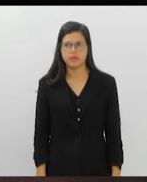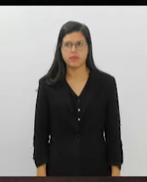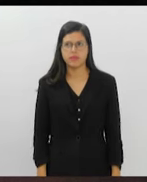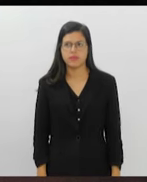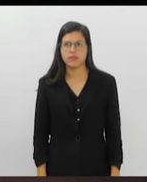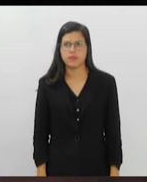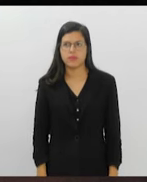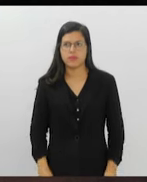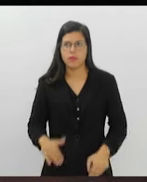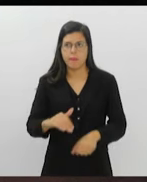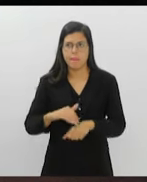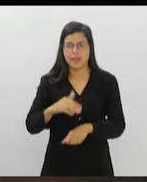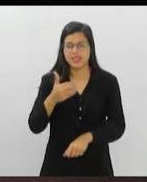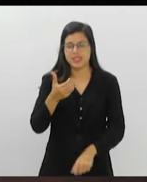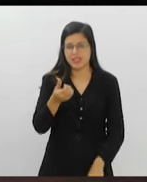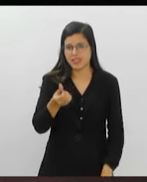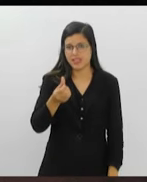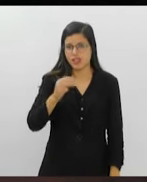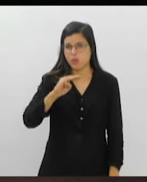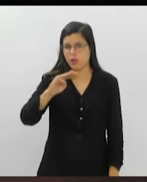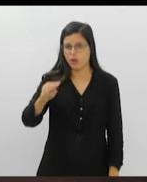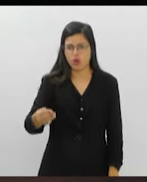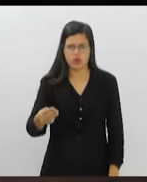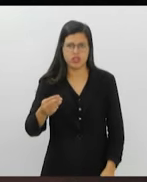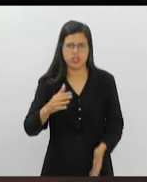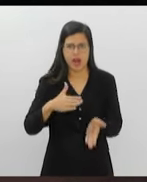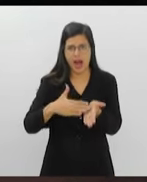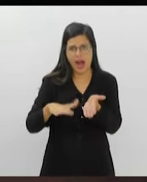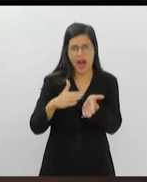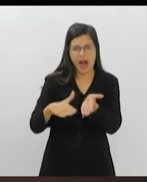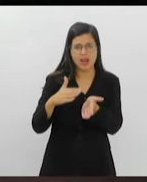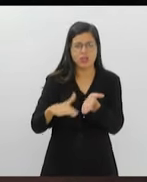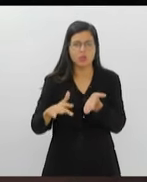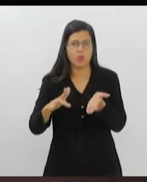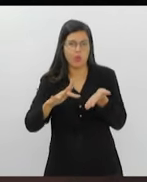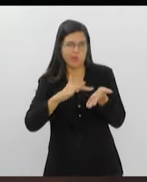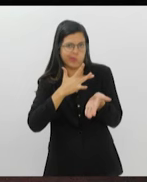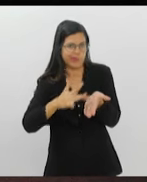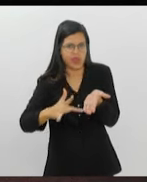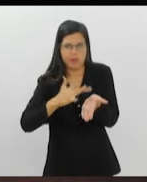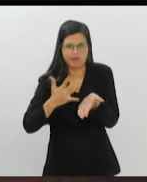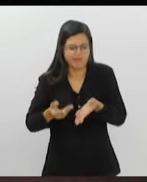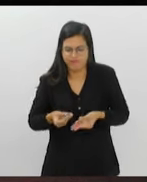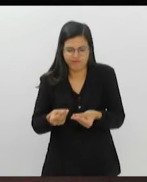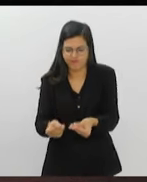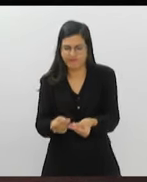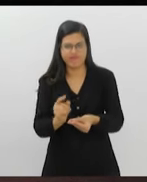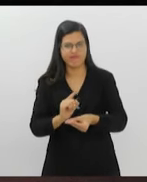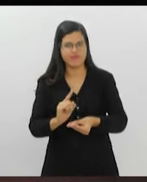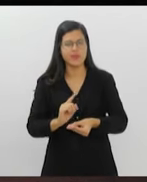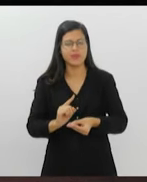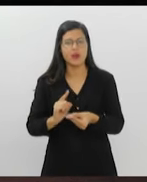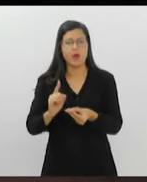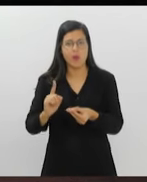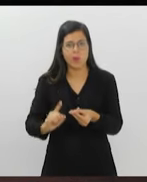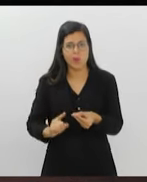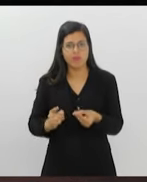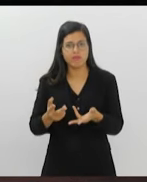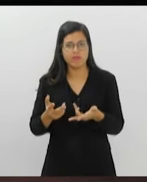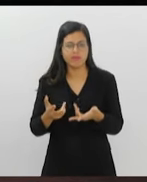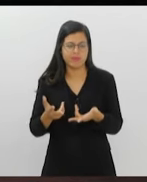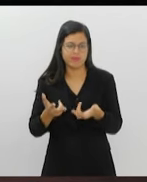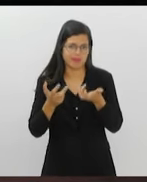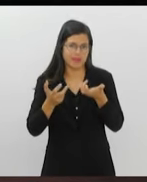Mais de 6 milhões gastos, apenas com tablets não entregues. Esse é o total descaso.